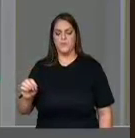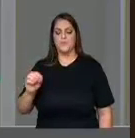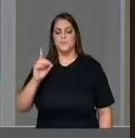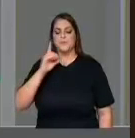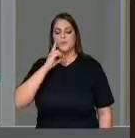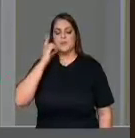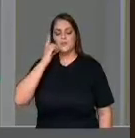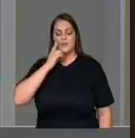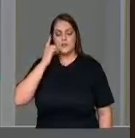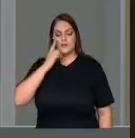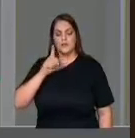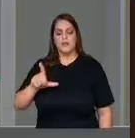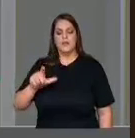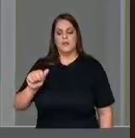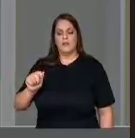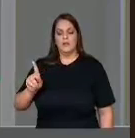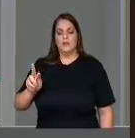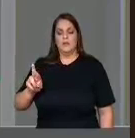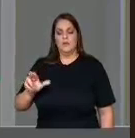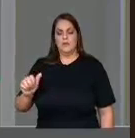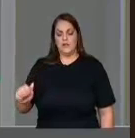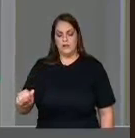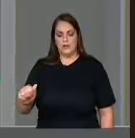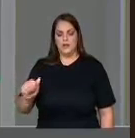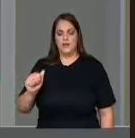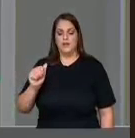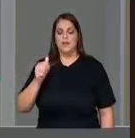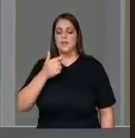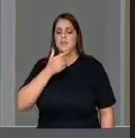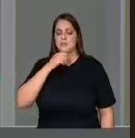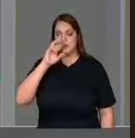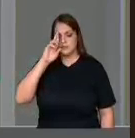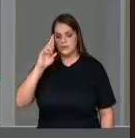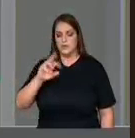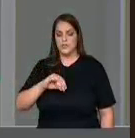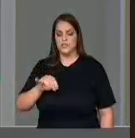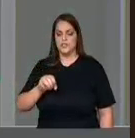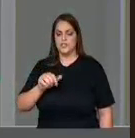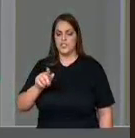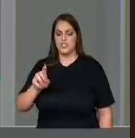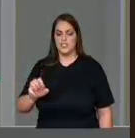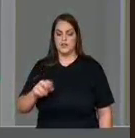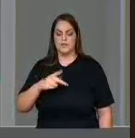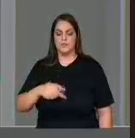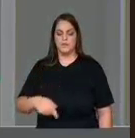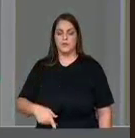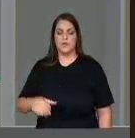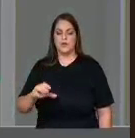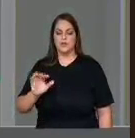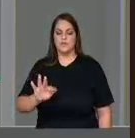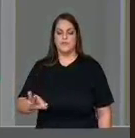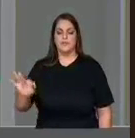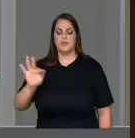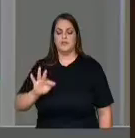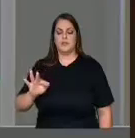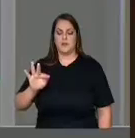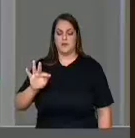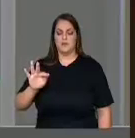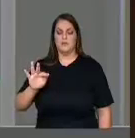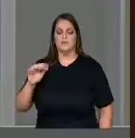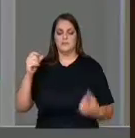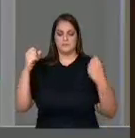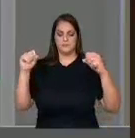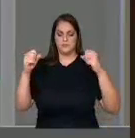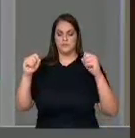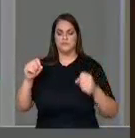a deputada Laura Carneiro, o senhor Jorge, presidente do Conselho Federal de Educação Física, o